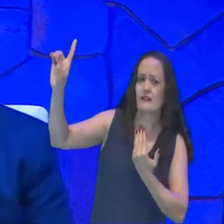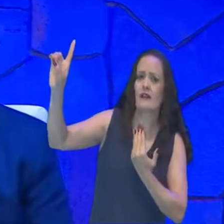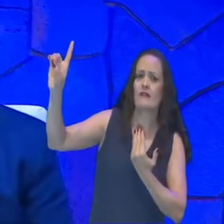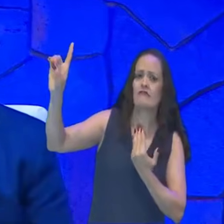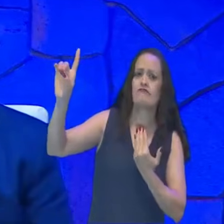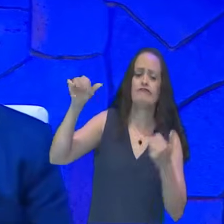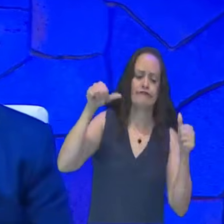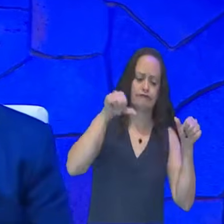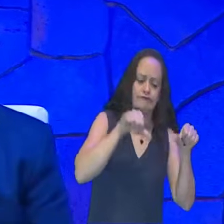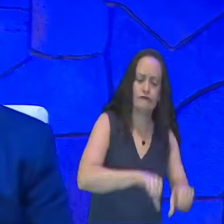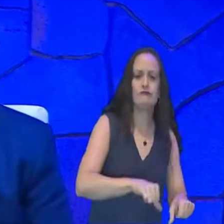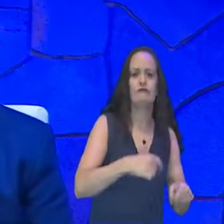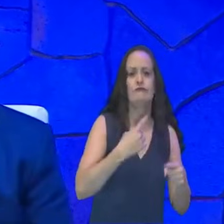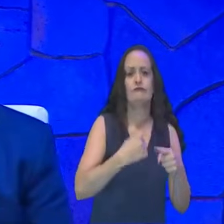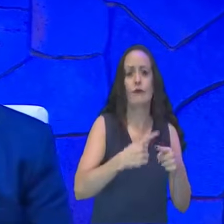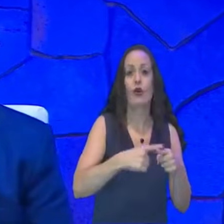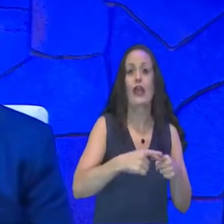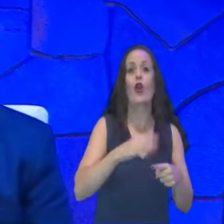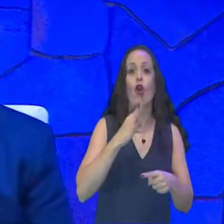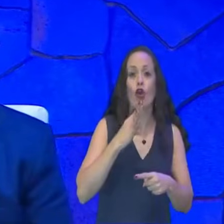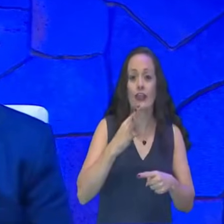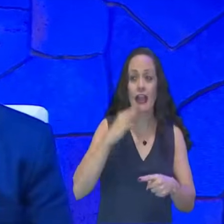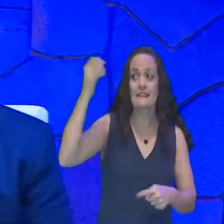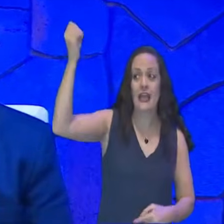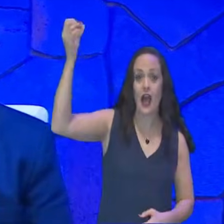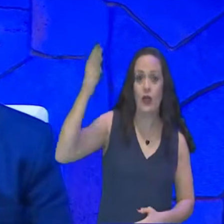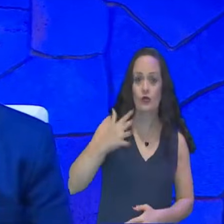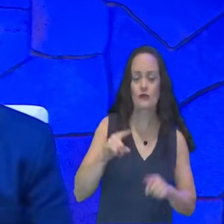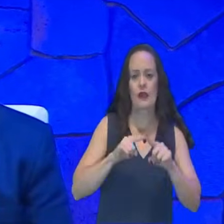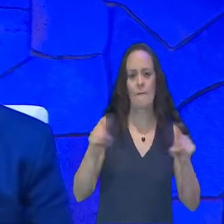são, pior é para estes.